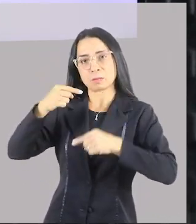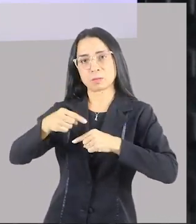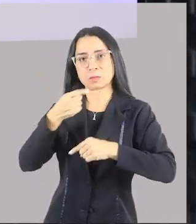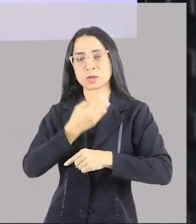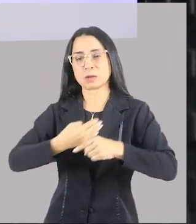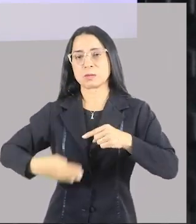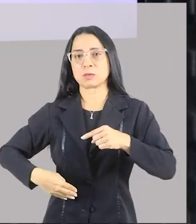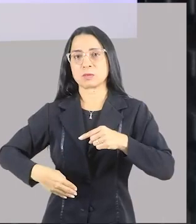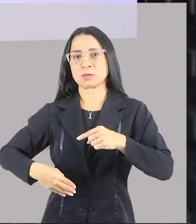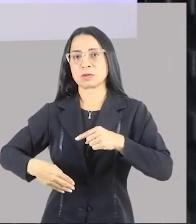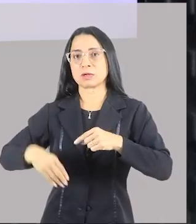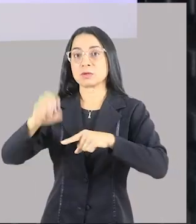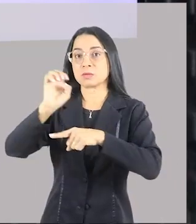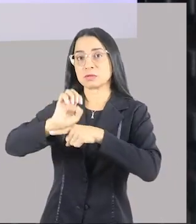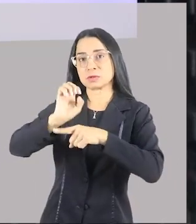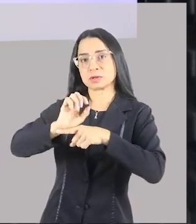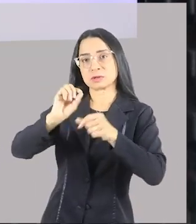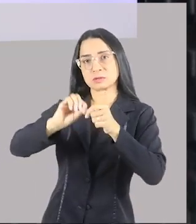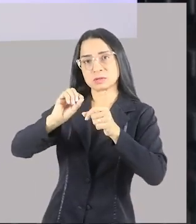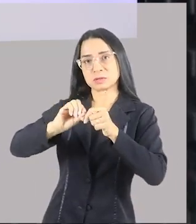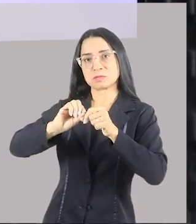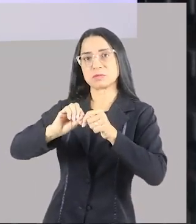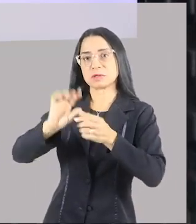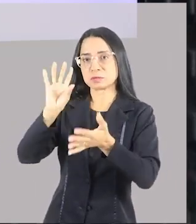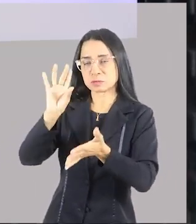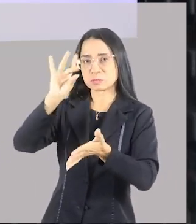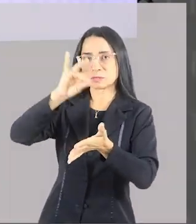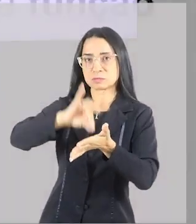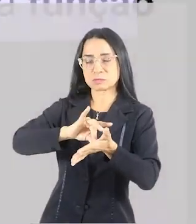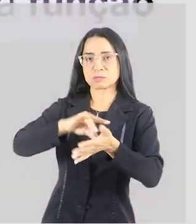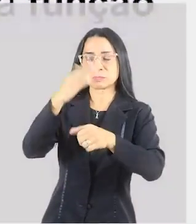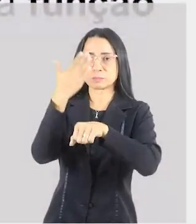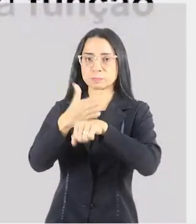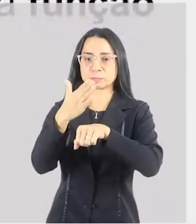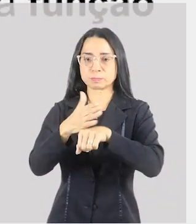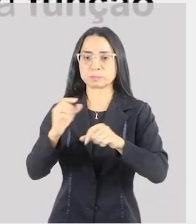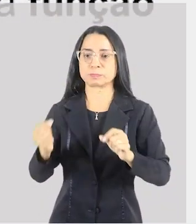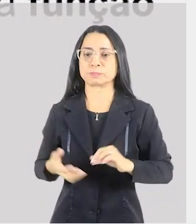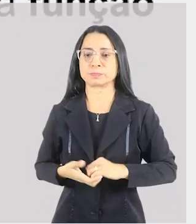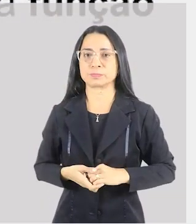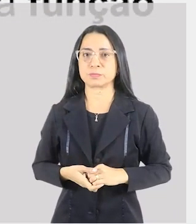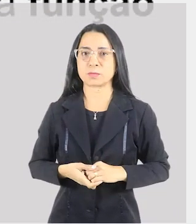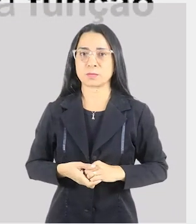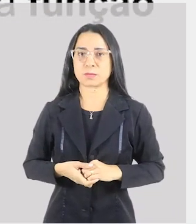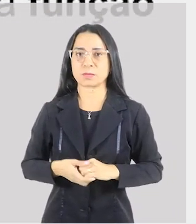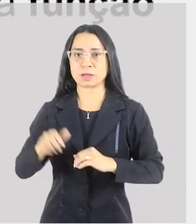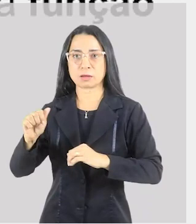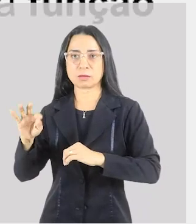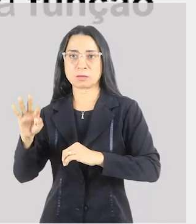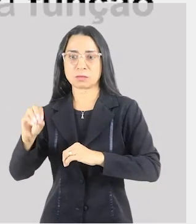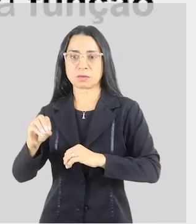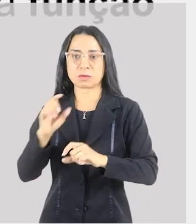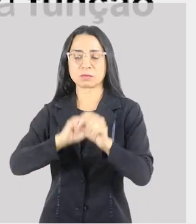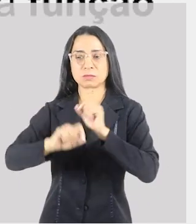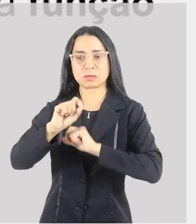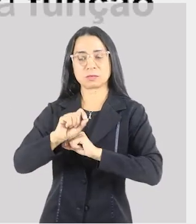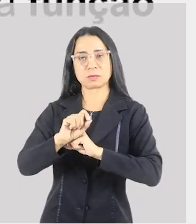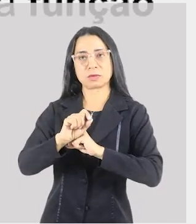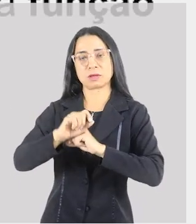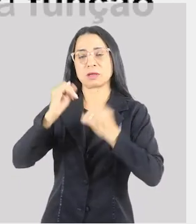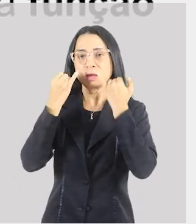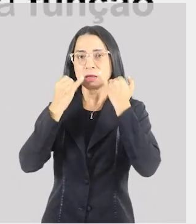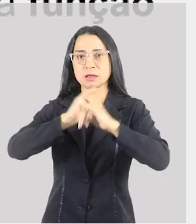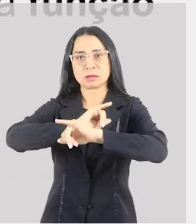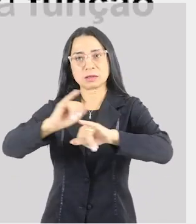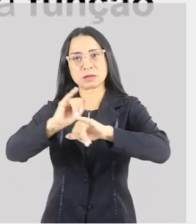Estado executa, ele se faz eficaz na prática. Então, o ato administrativo é a declaração do